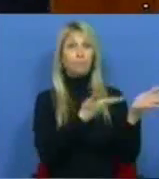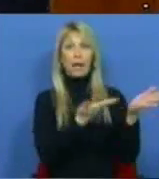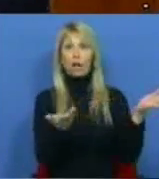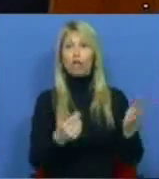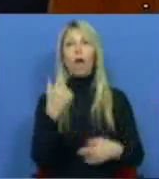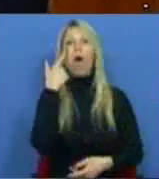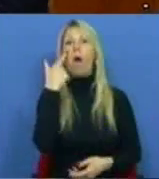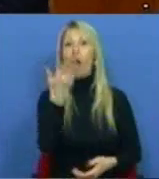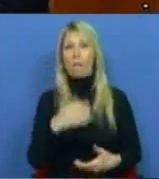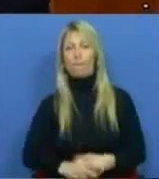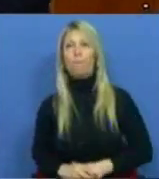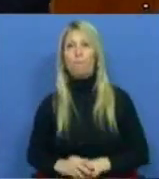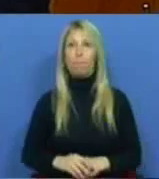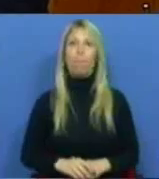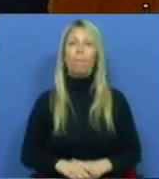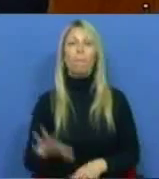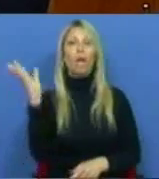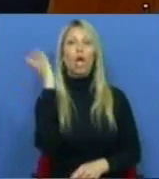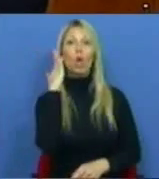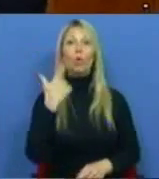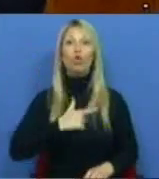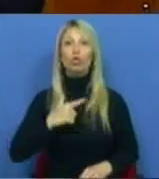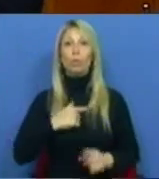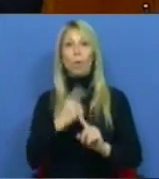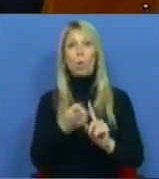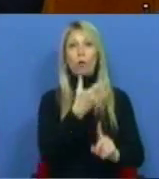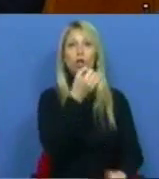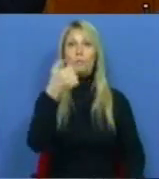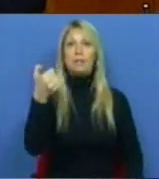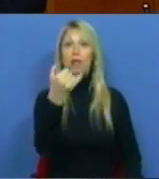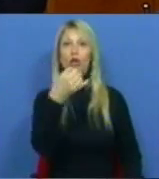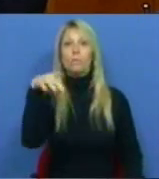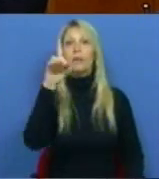Olha, número de turmas em 2005-2006,